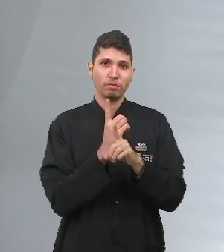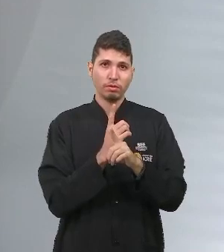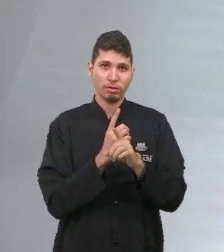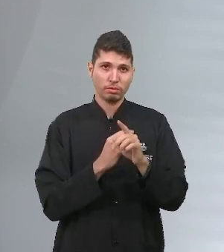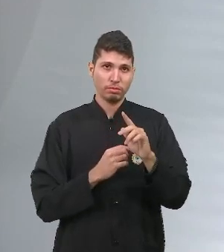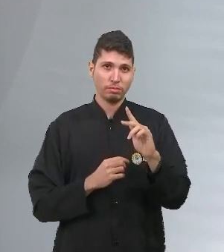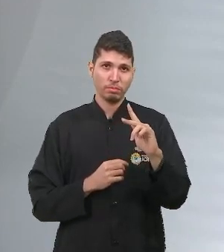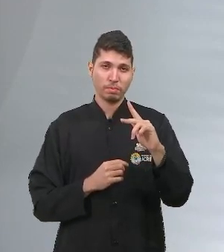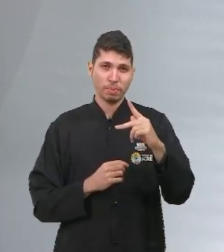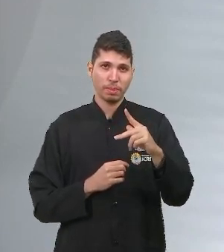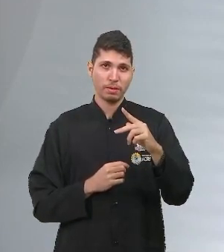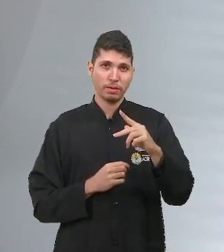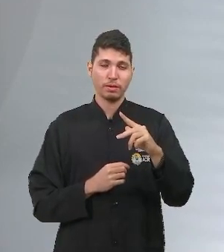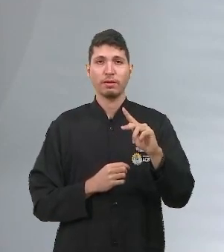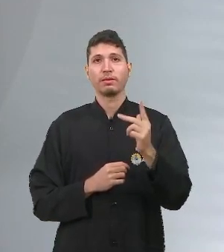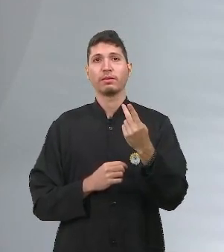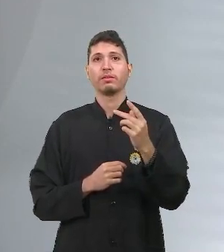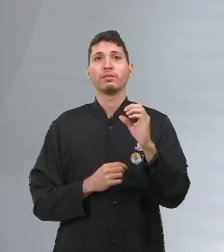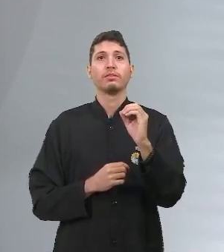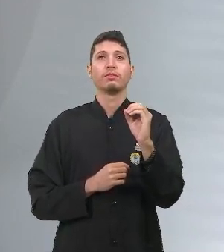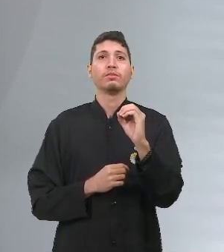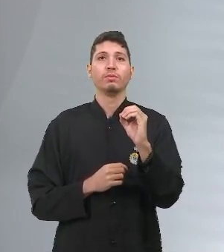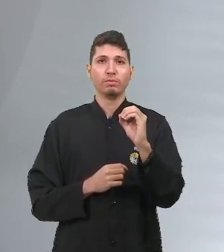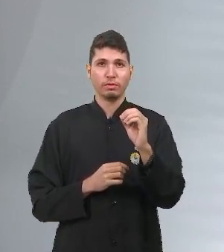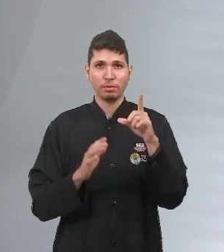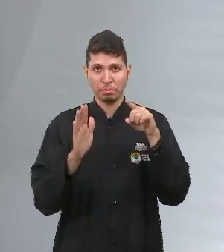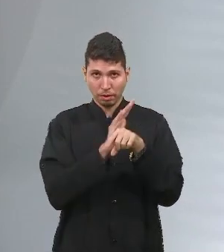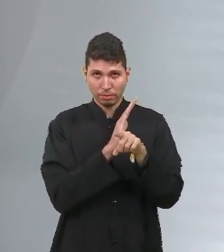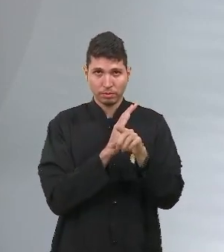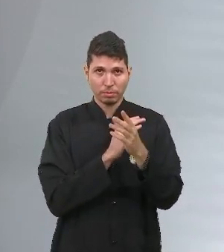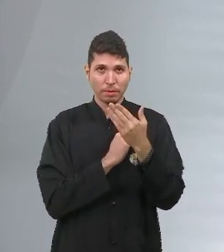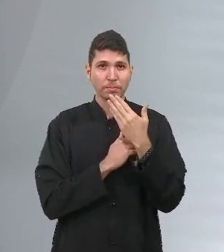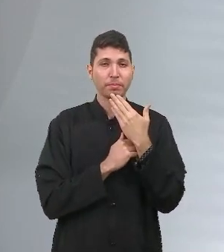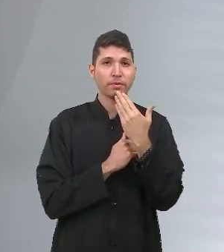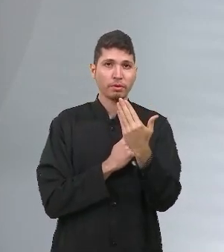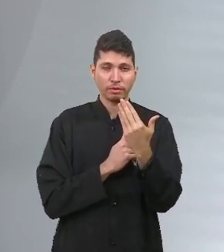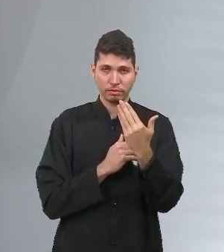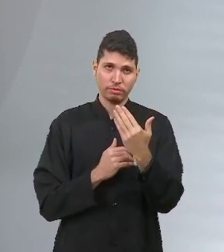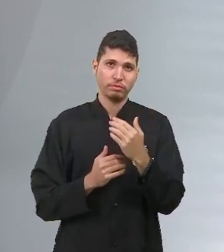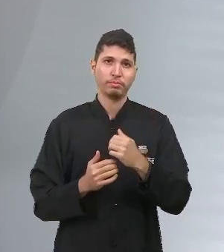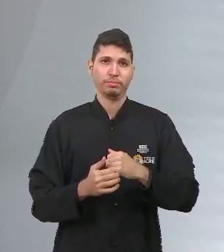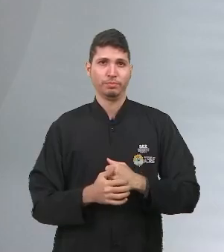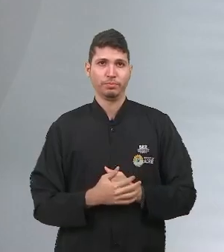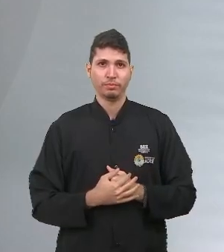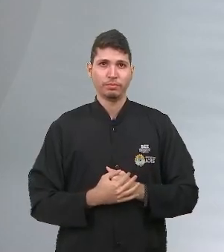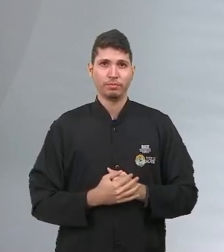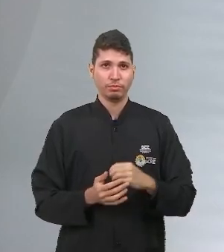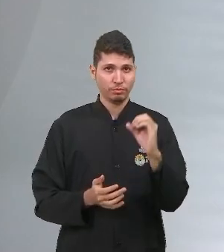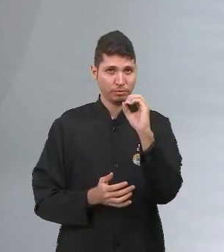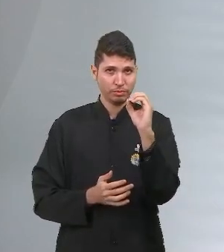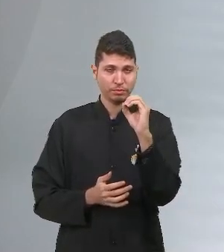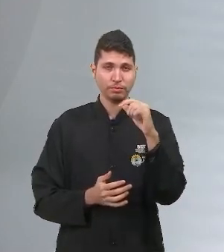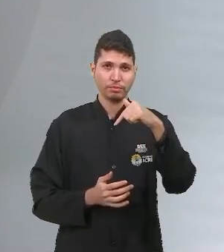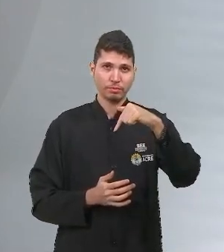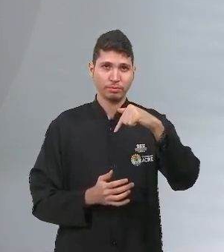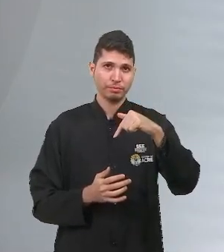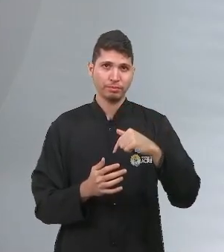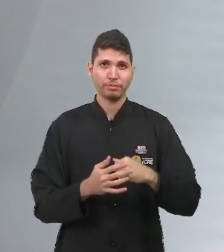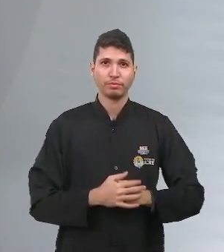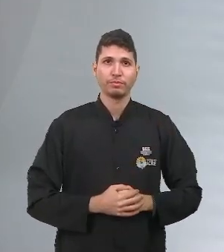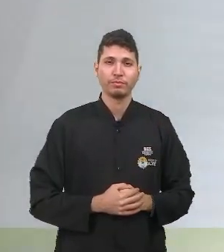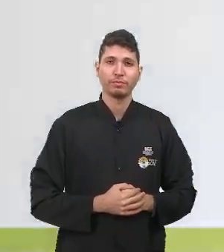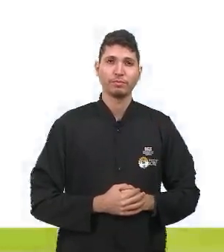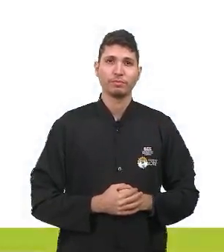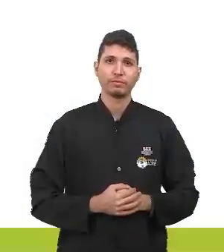do 7. 6,9, 7,1, isso está próximo do 7. Ok? Neutro, 7. Ok?